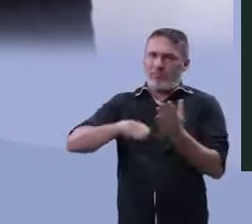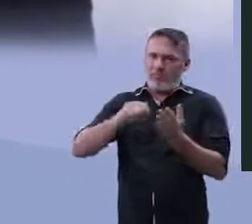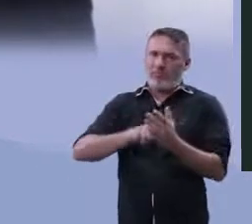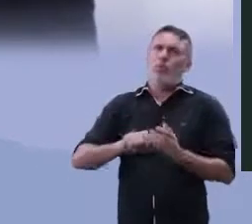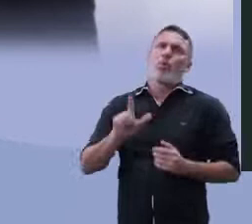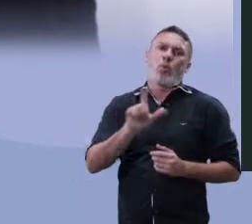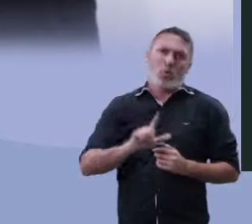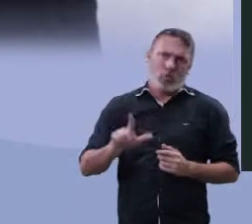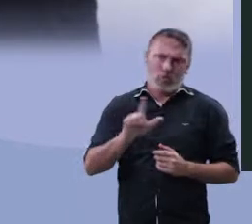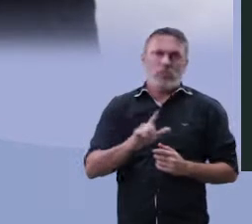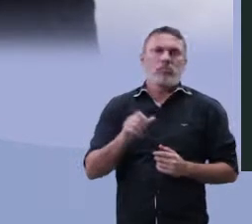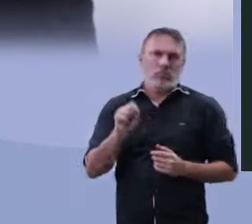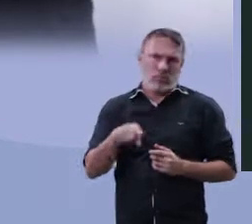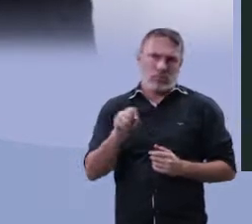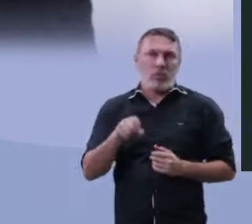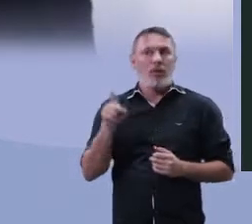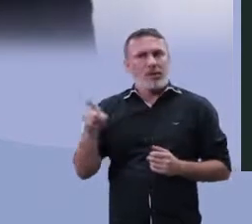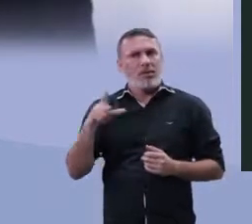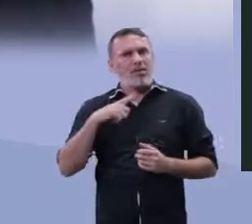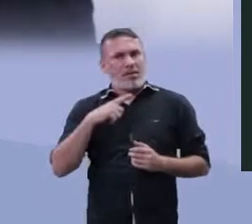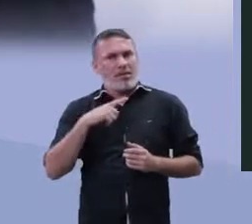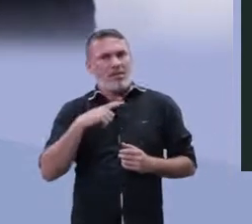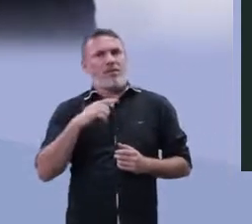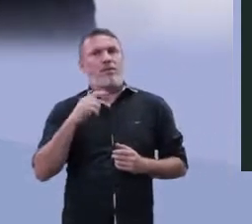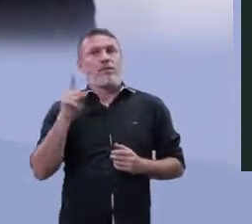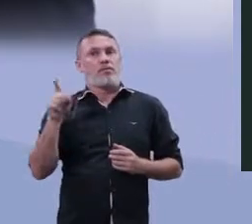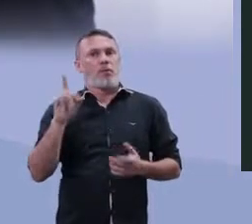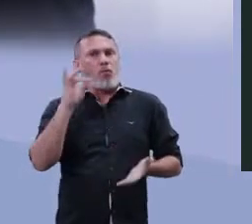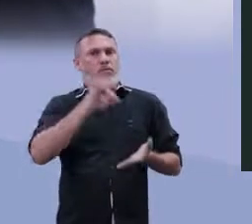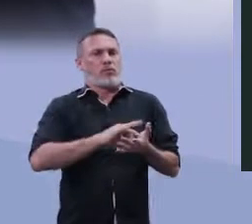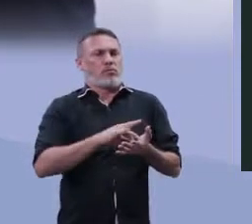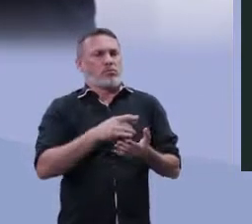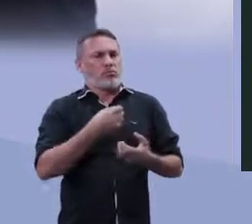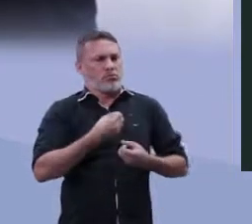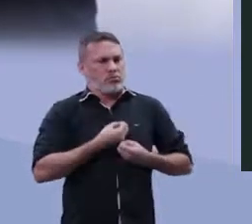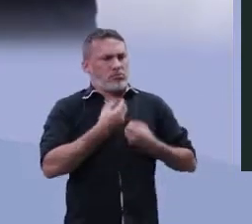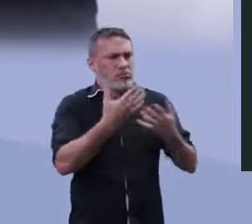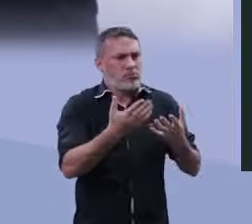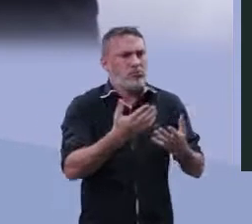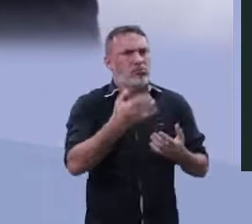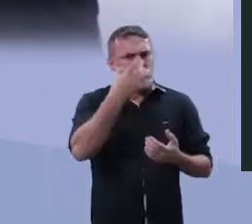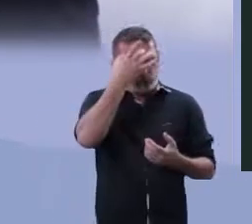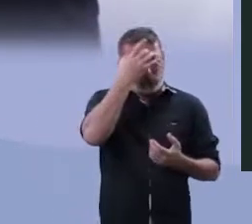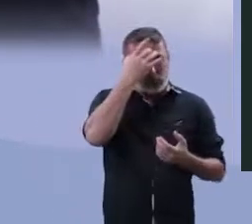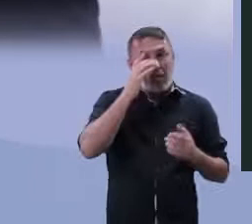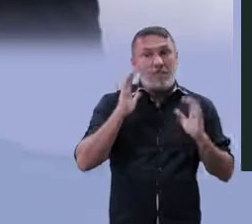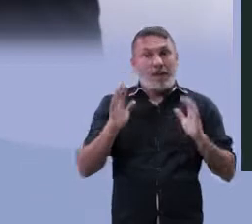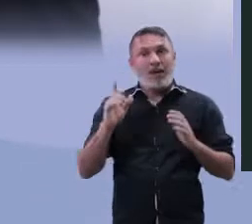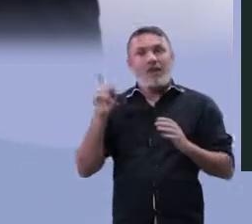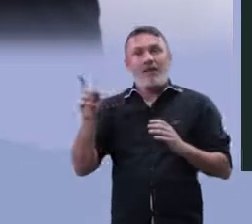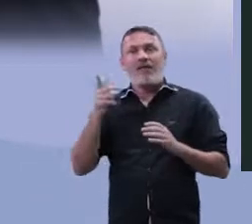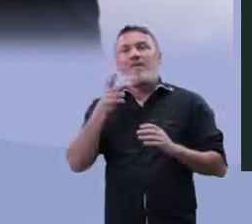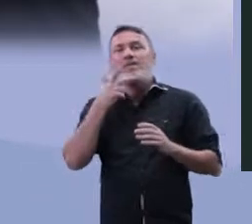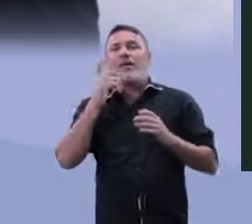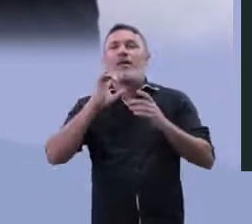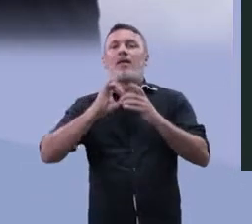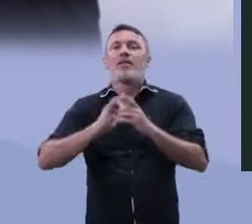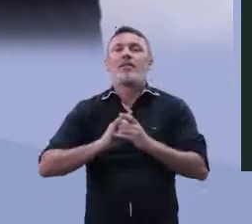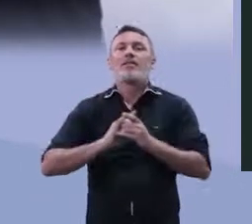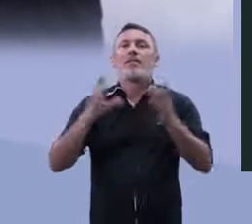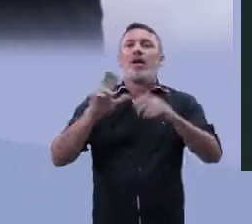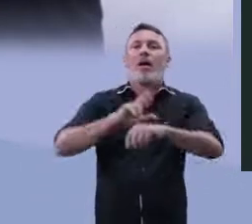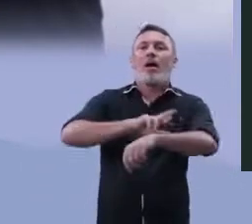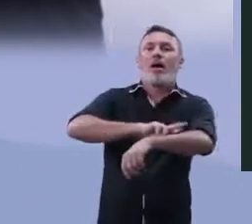Freire. Isso sem dúvida, embora ele tenha sido original na sua concepção, mas quando ele fala